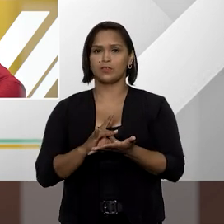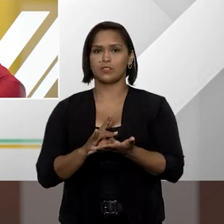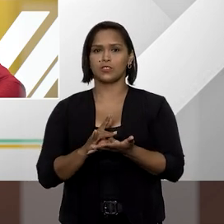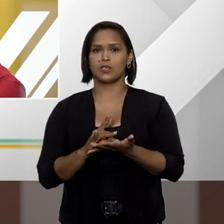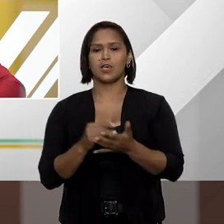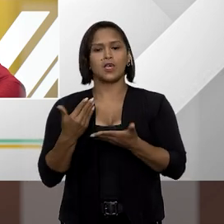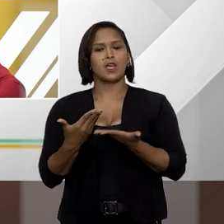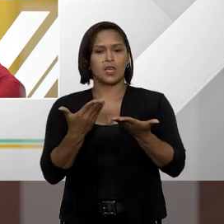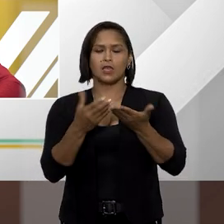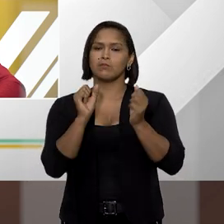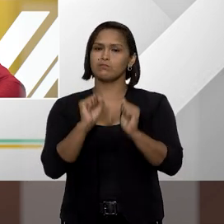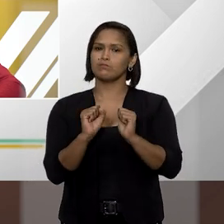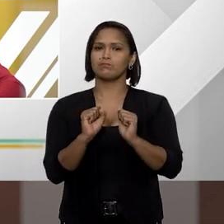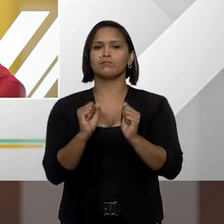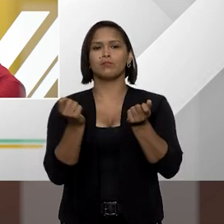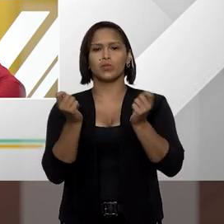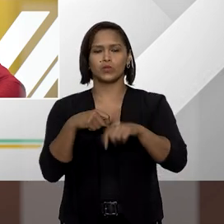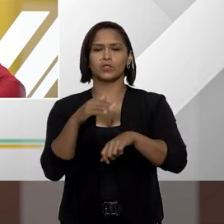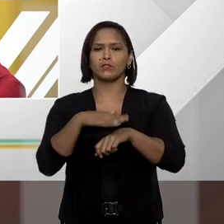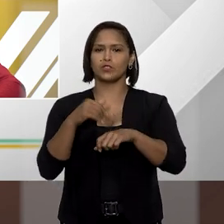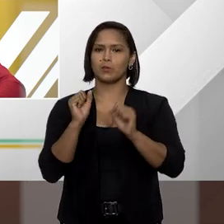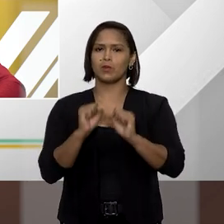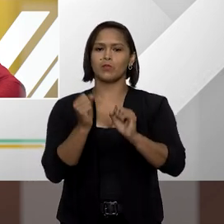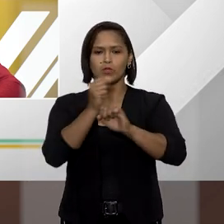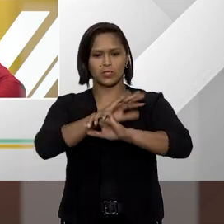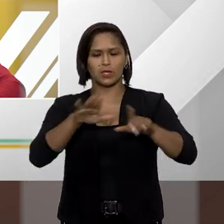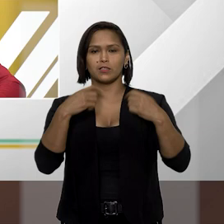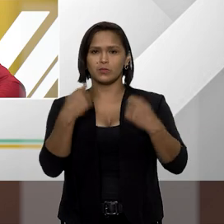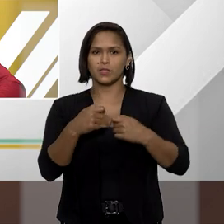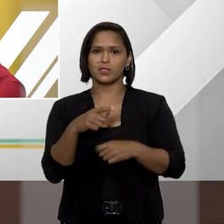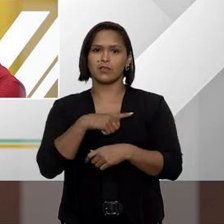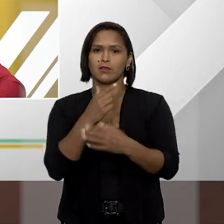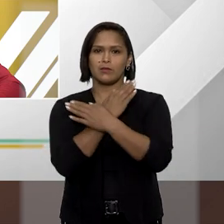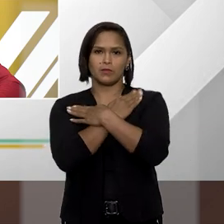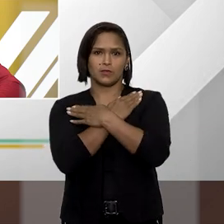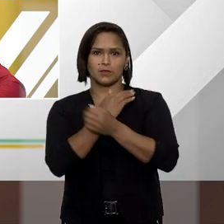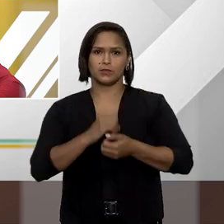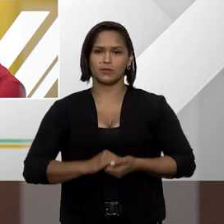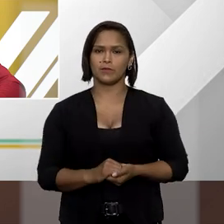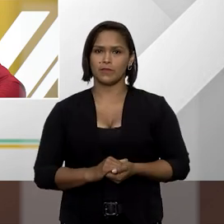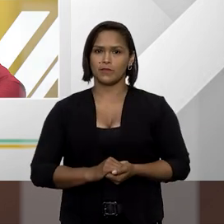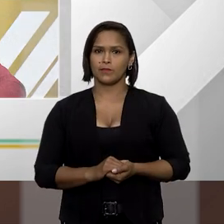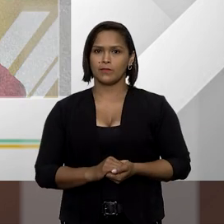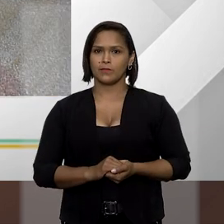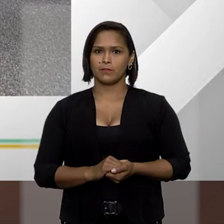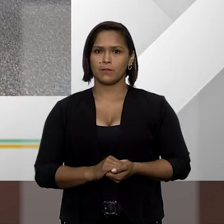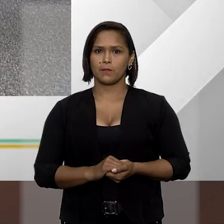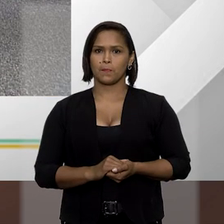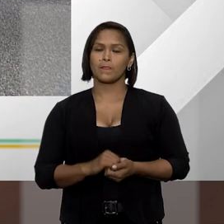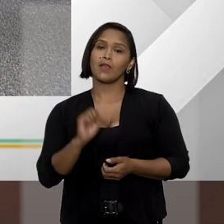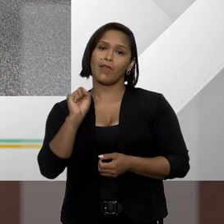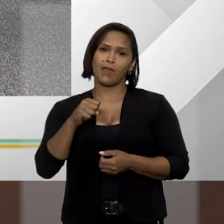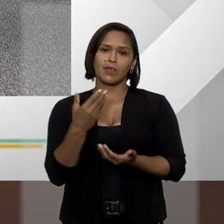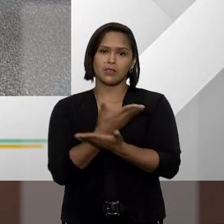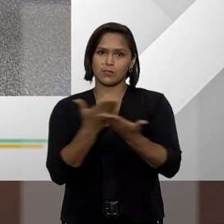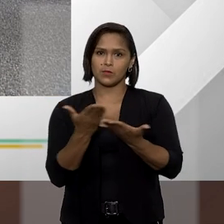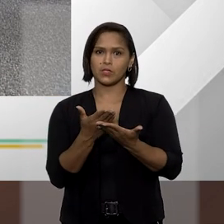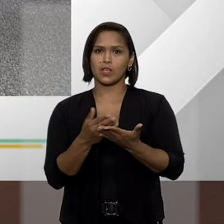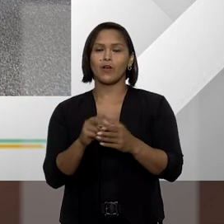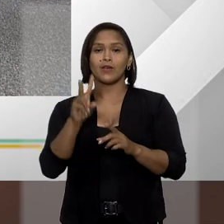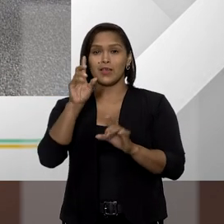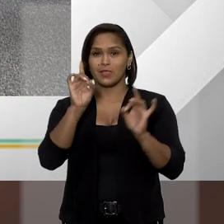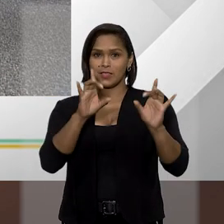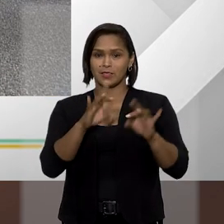e me coloco à disposição para outros esclarecimentos, caso faça necessário. Um grande abraço. É isso, pessoal.